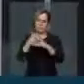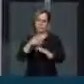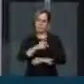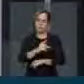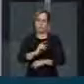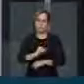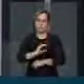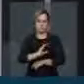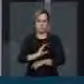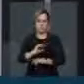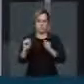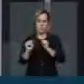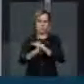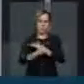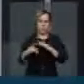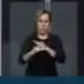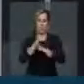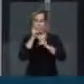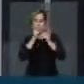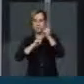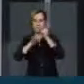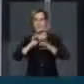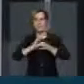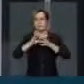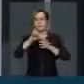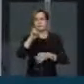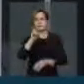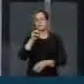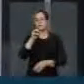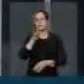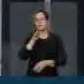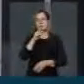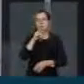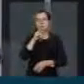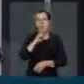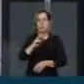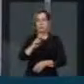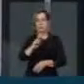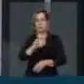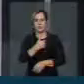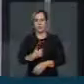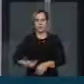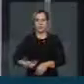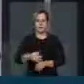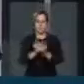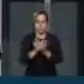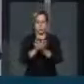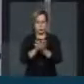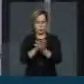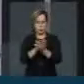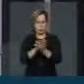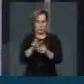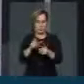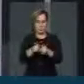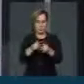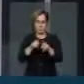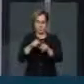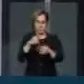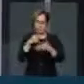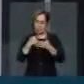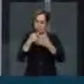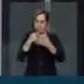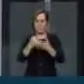mobilidade liberou 50 bilhões o governador de Pernambuco meu Governador a quem apoio